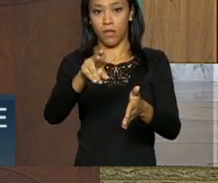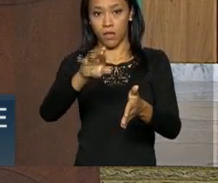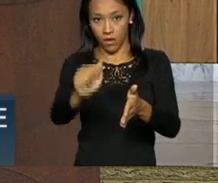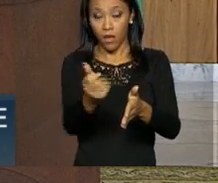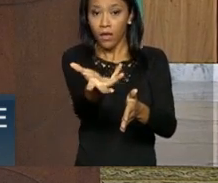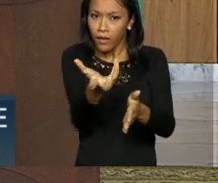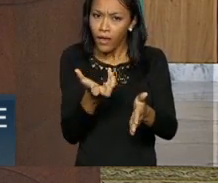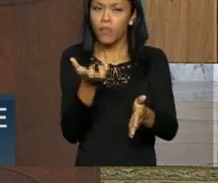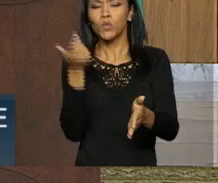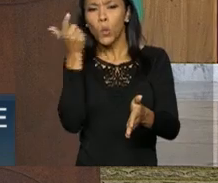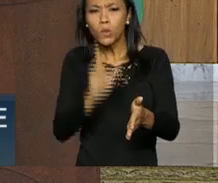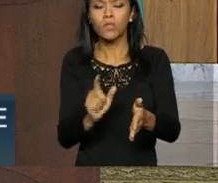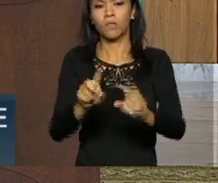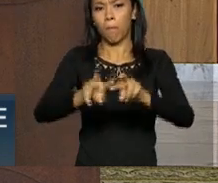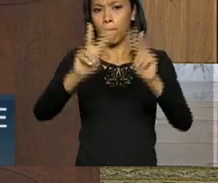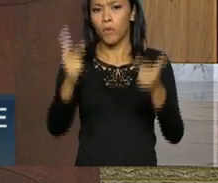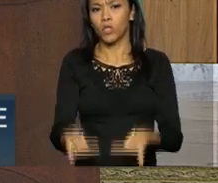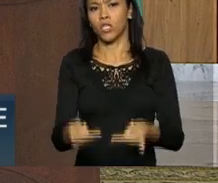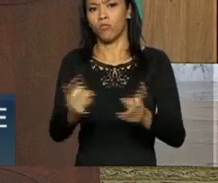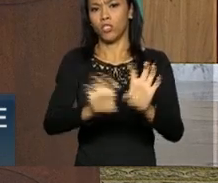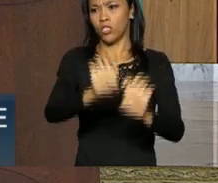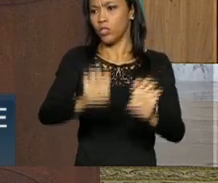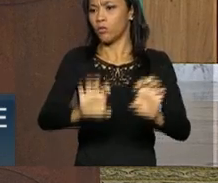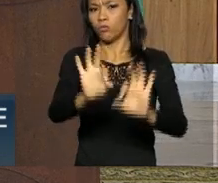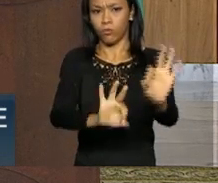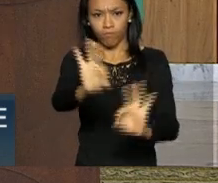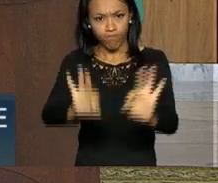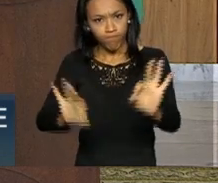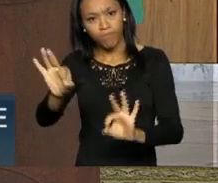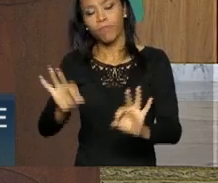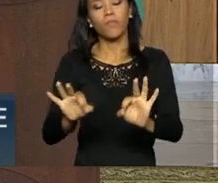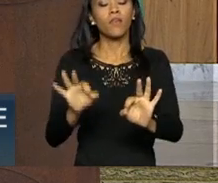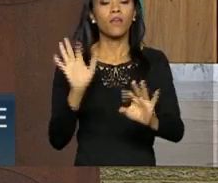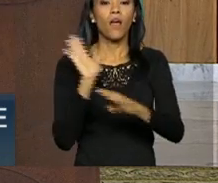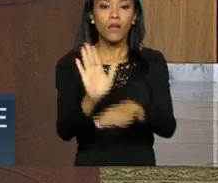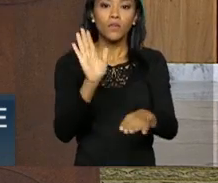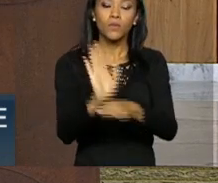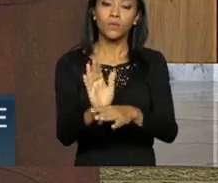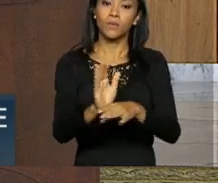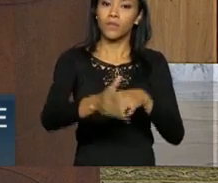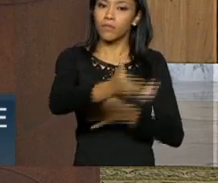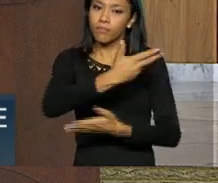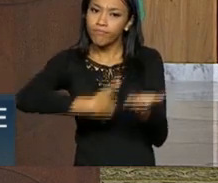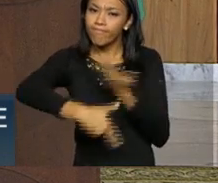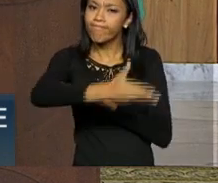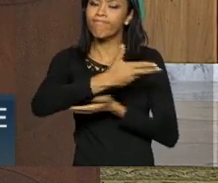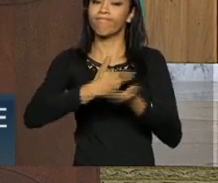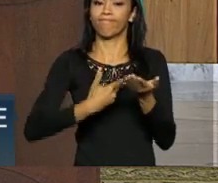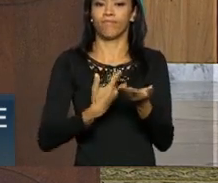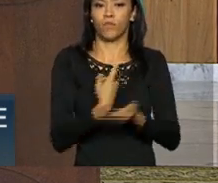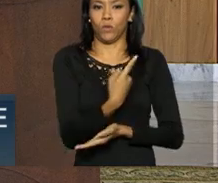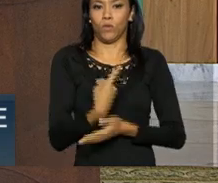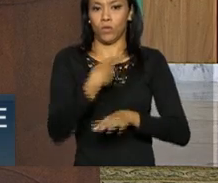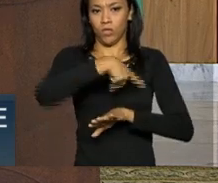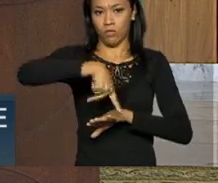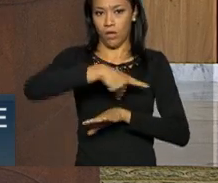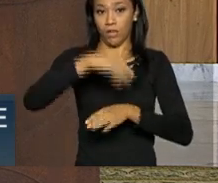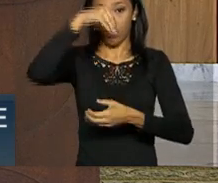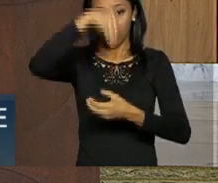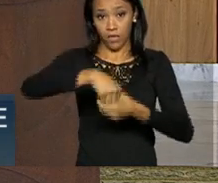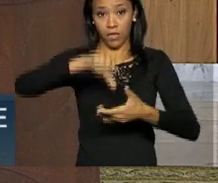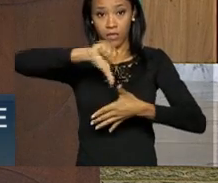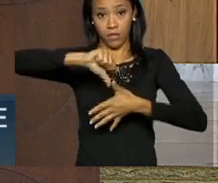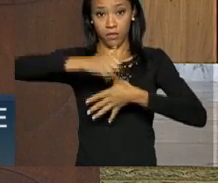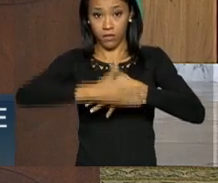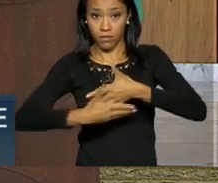em projetos de infraestrutura que facilitem os fluxos entre nossos países na América do Sul e